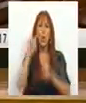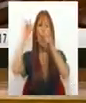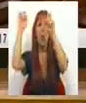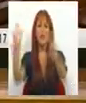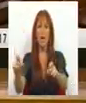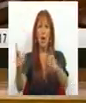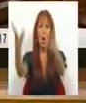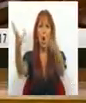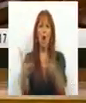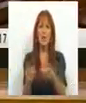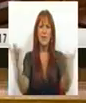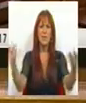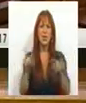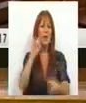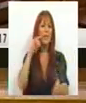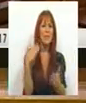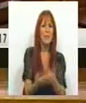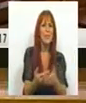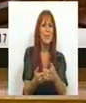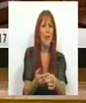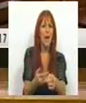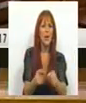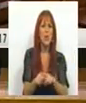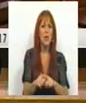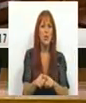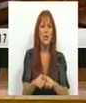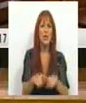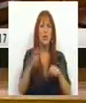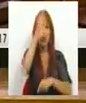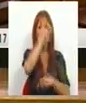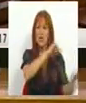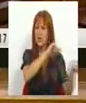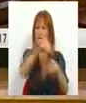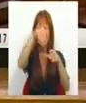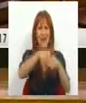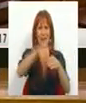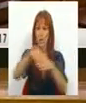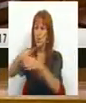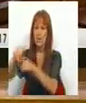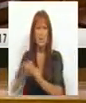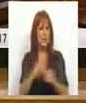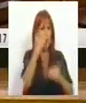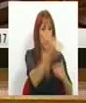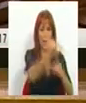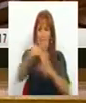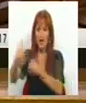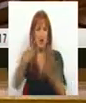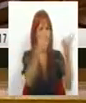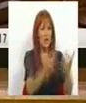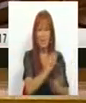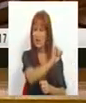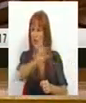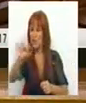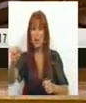controlo orçamental para garantir que os ministérios ficavam dentro dos respectivos limites